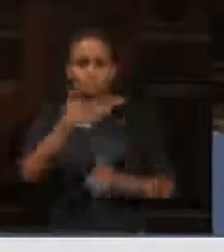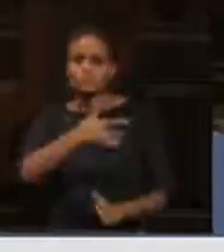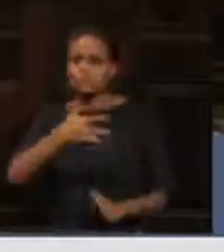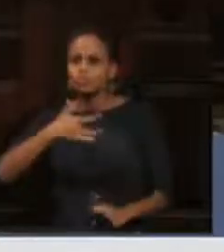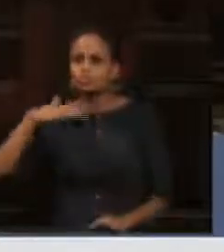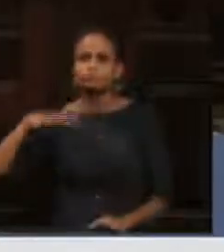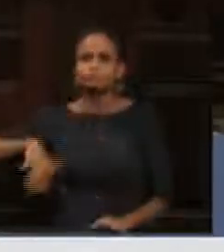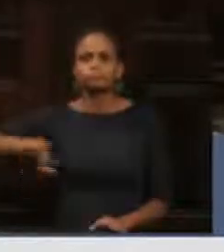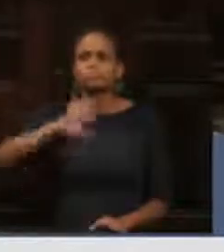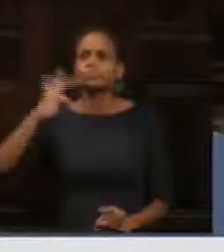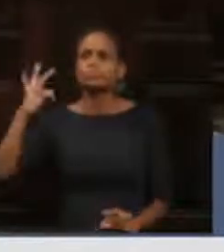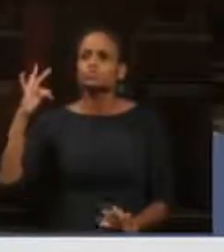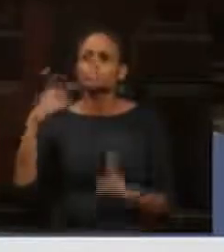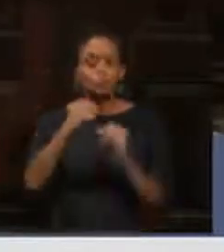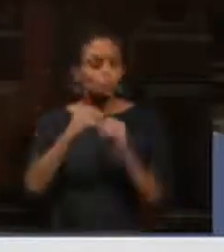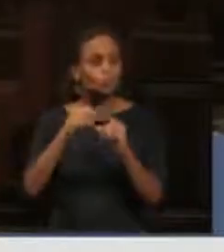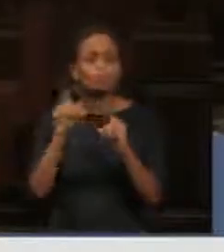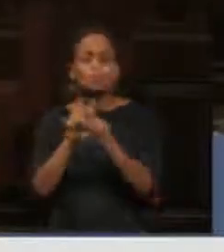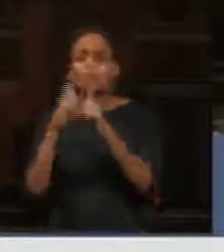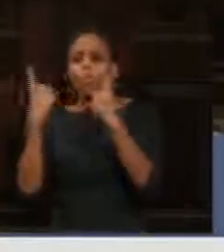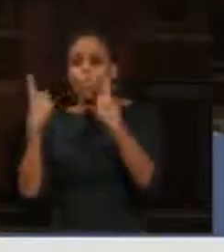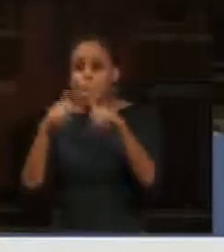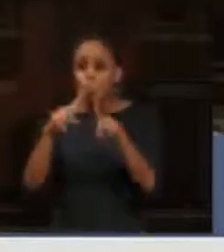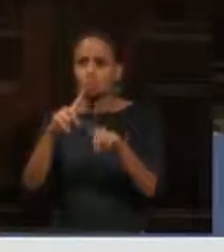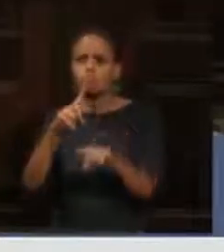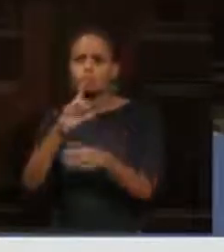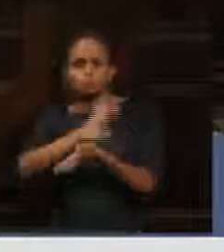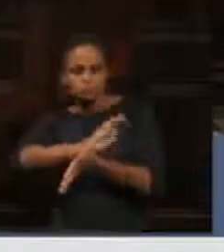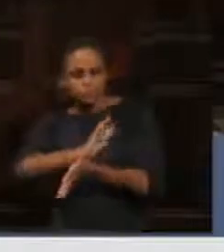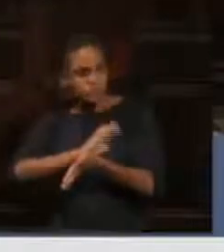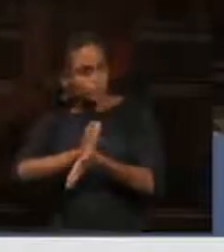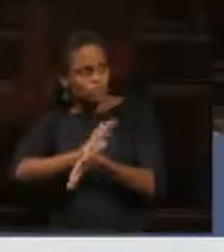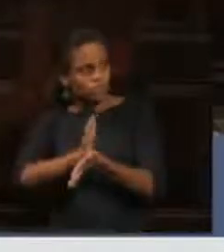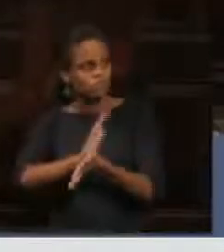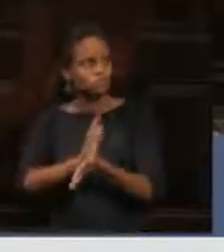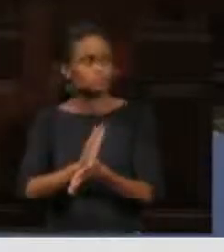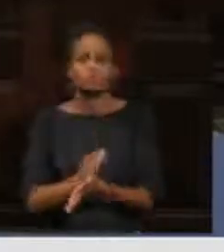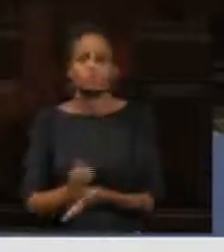contra o racismo estrutural, hoje, amanhã e sempre.